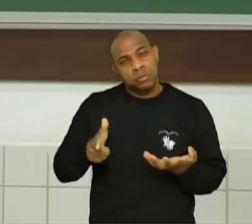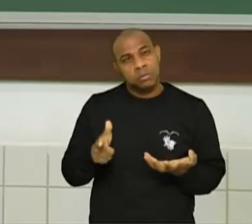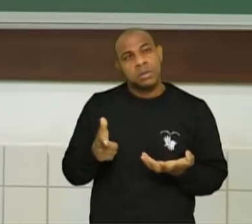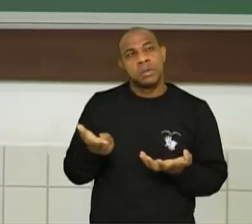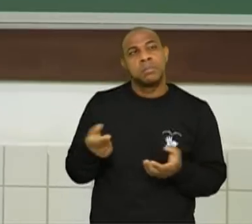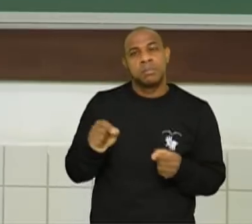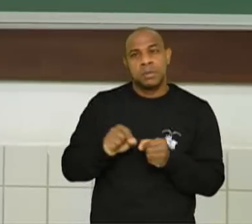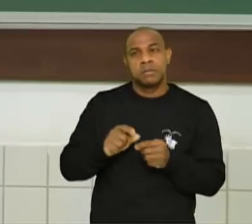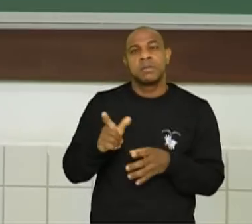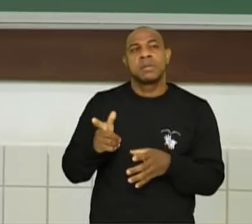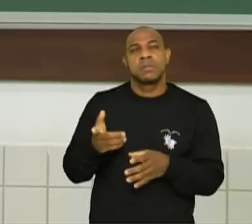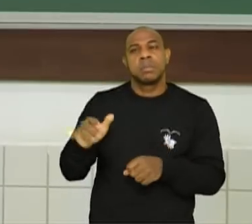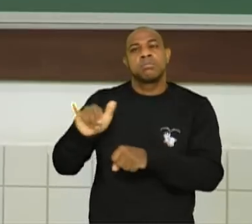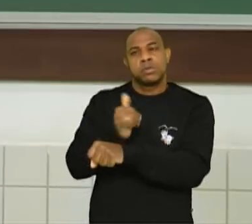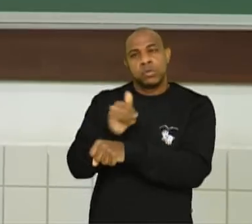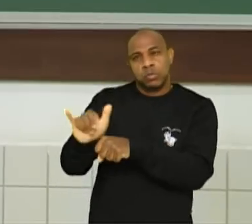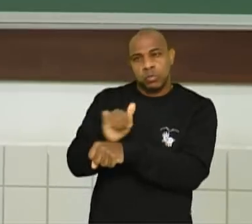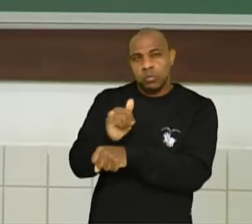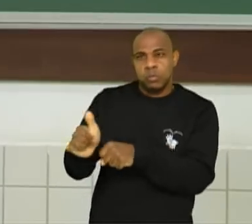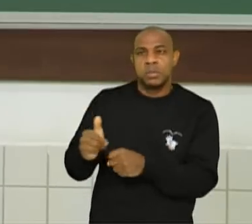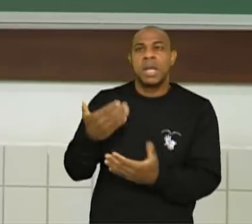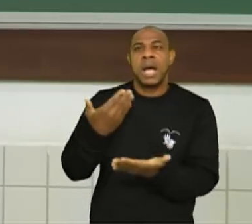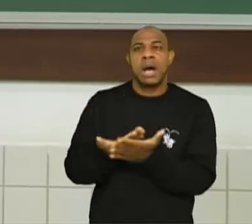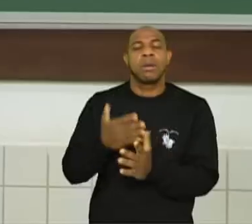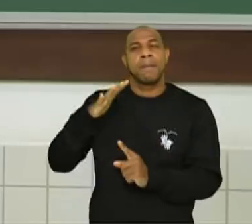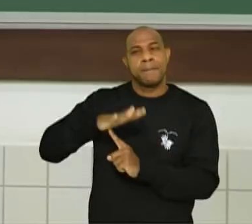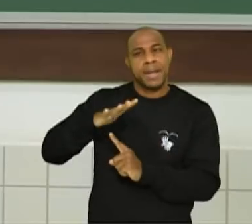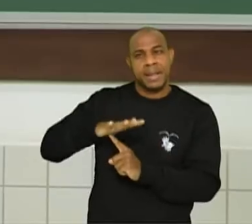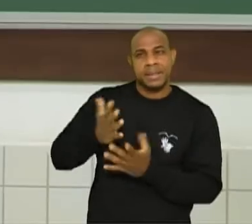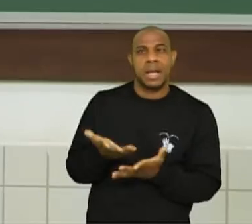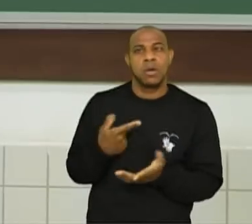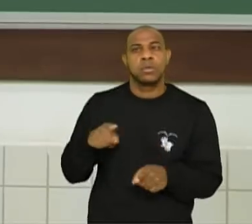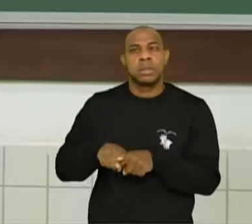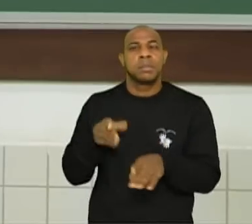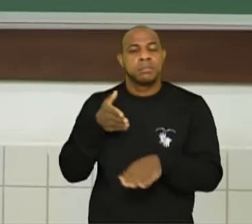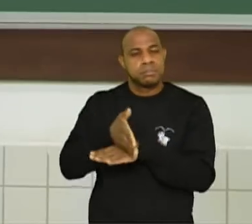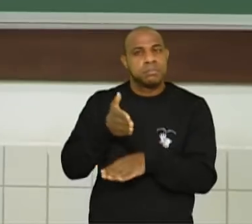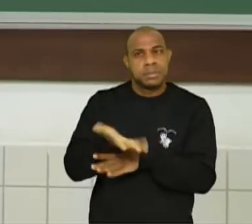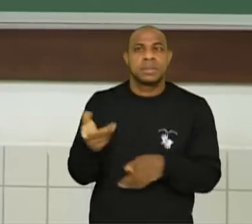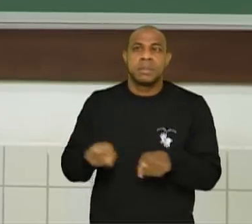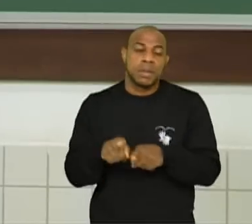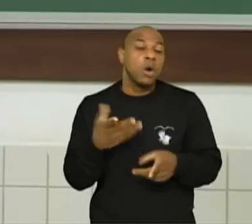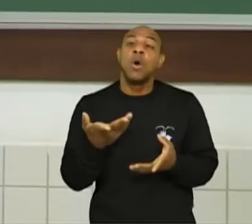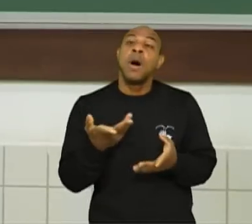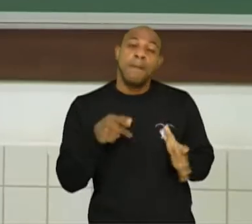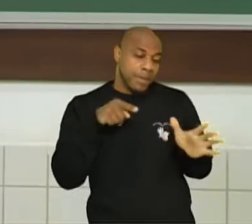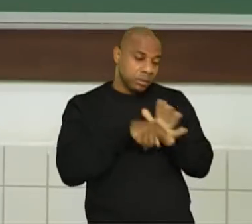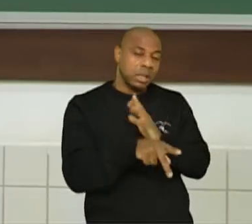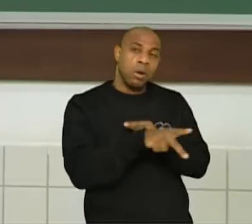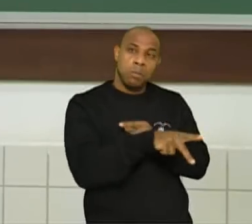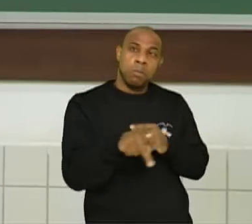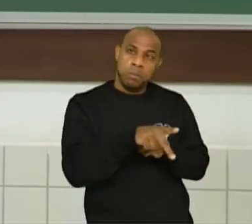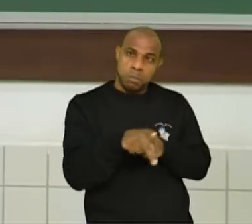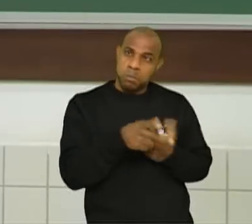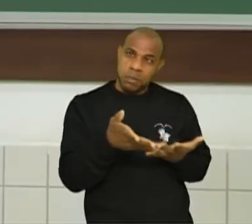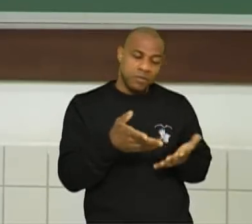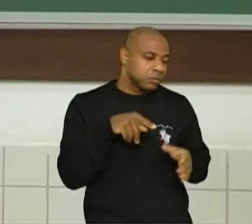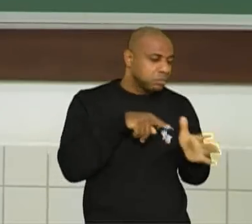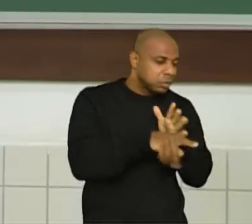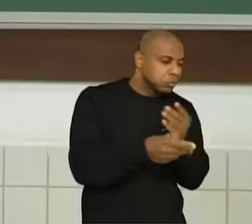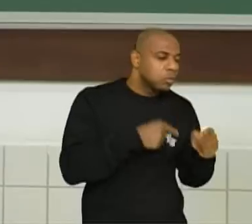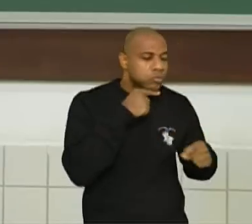ir lá no YouTube, na Aula Paraná, ou acessar o seu professor através do Google Classroom, né, lá no